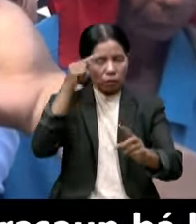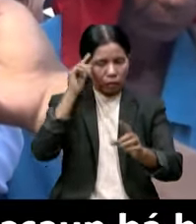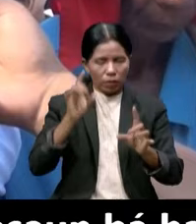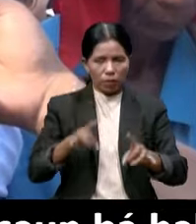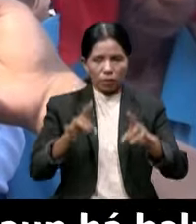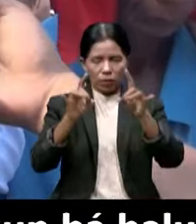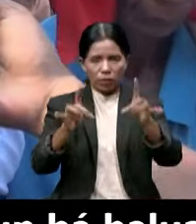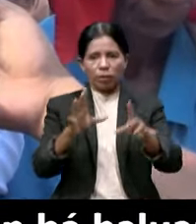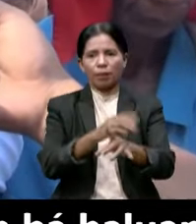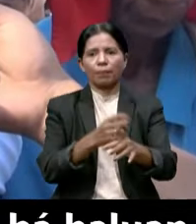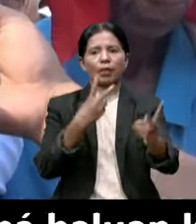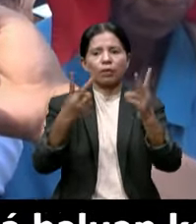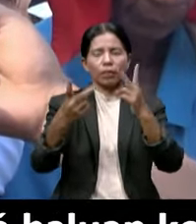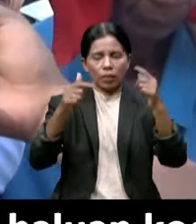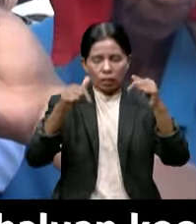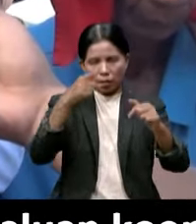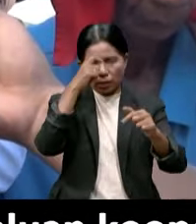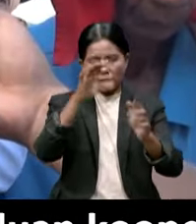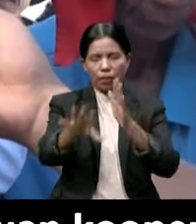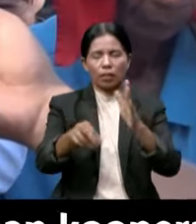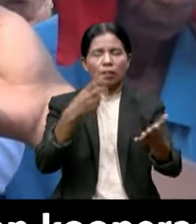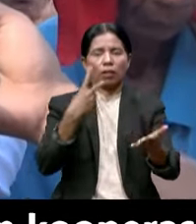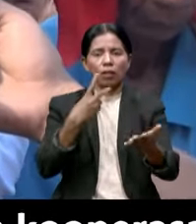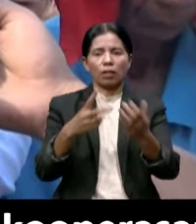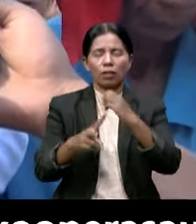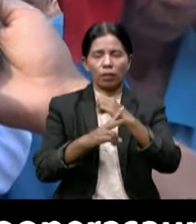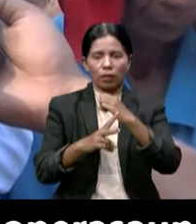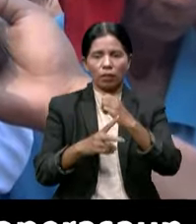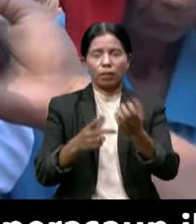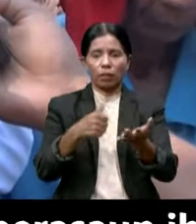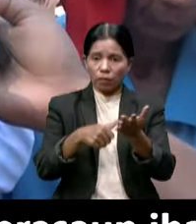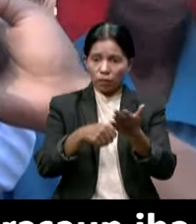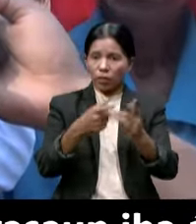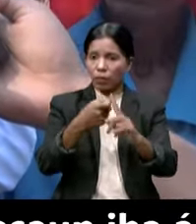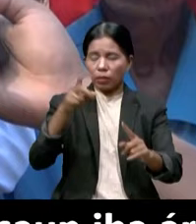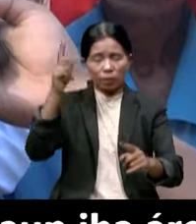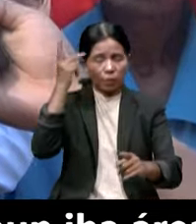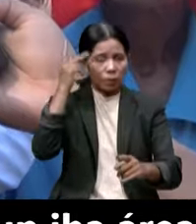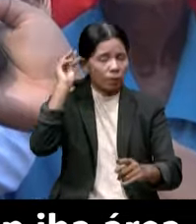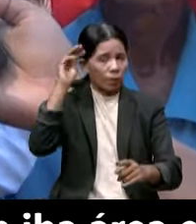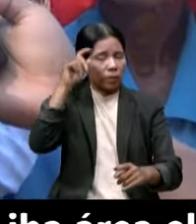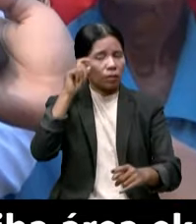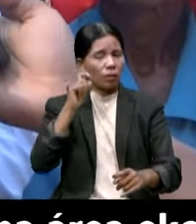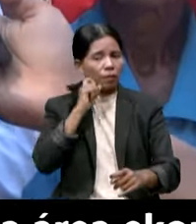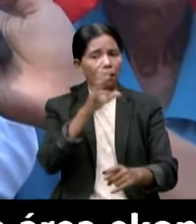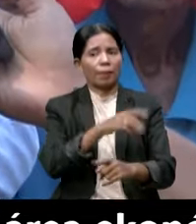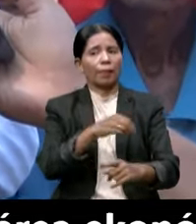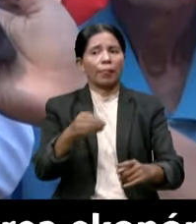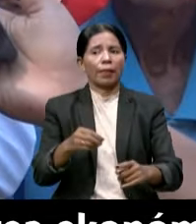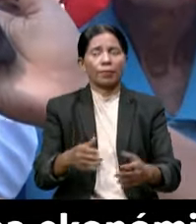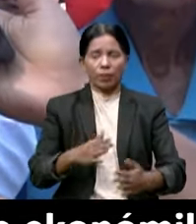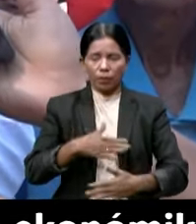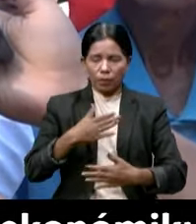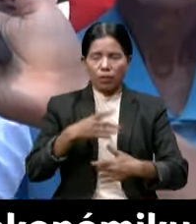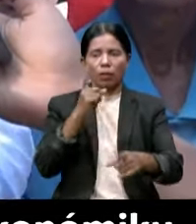nian, nia me visite hene, tamba hetan convite, husi tenye primeiro-ministro Xanana Guzmão, no Nye contente